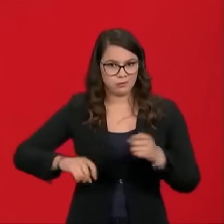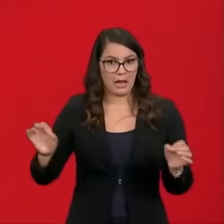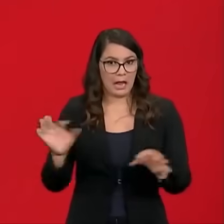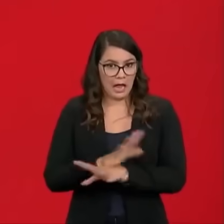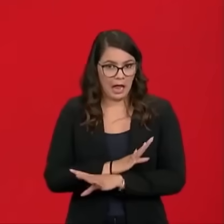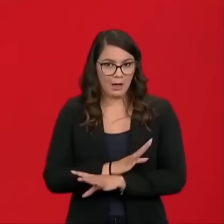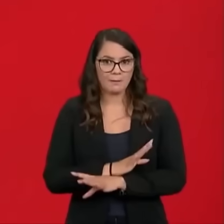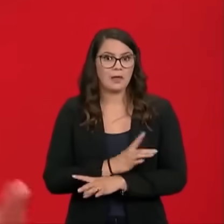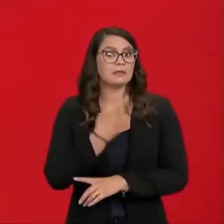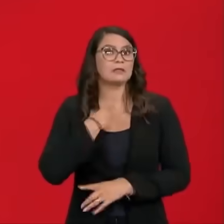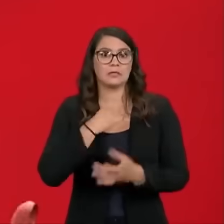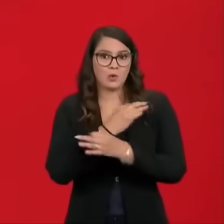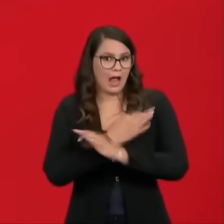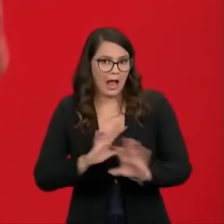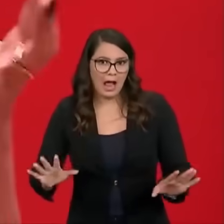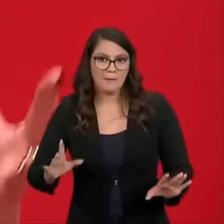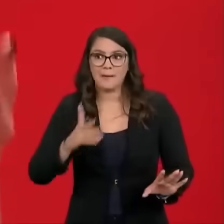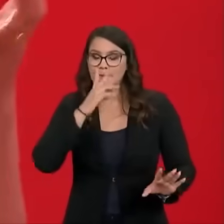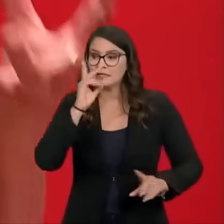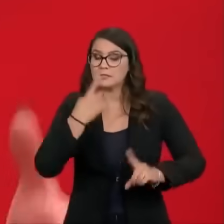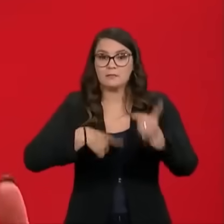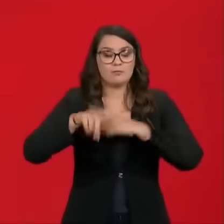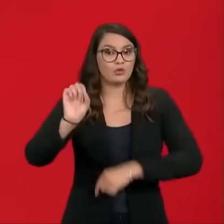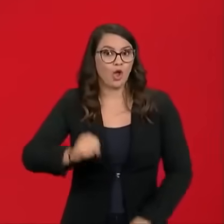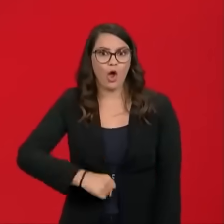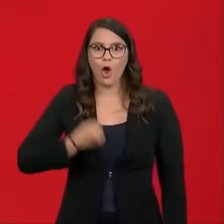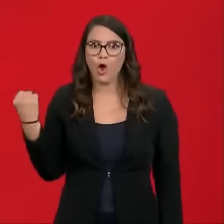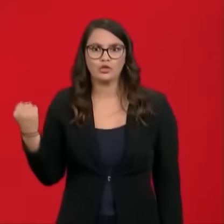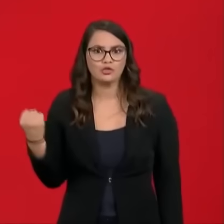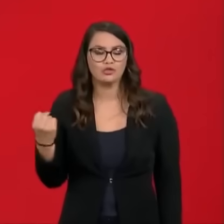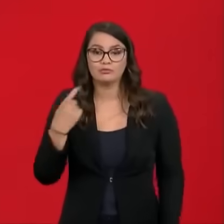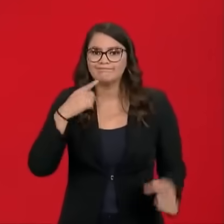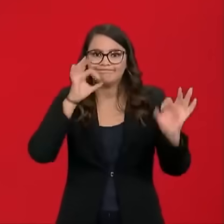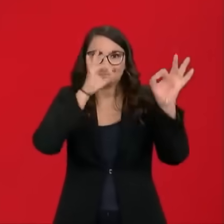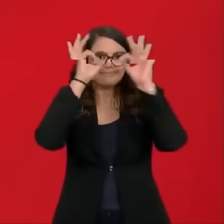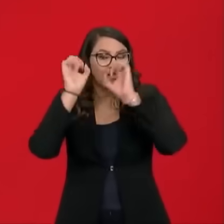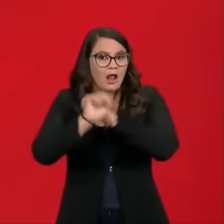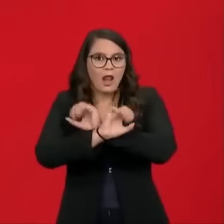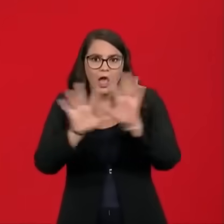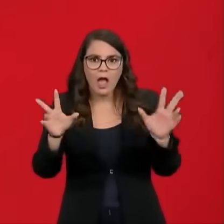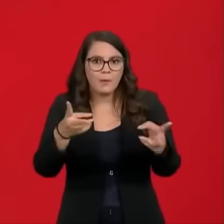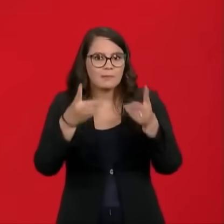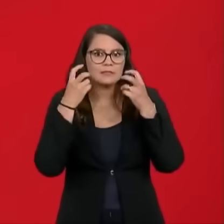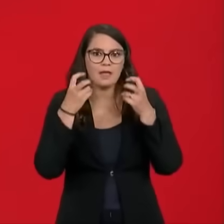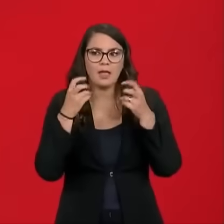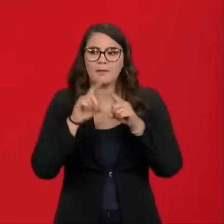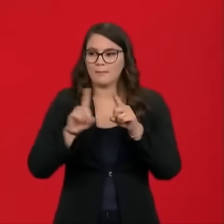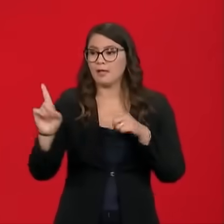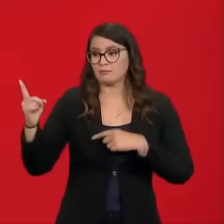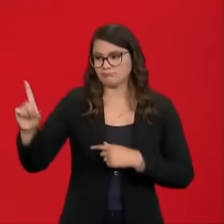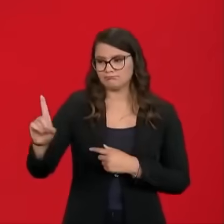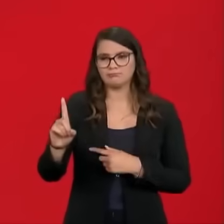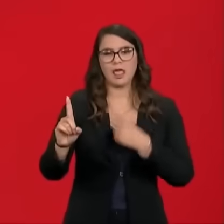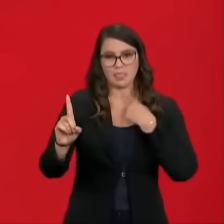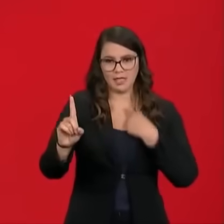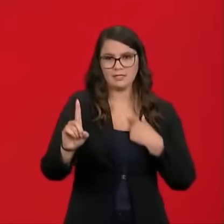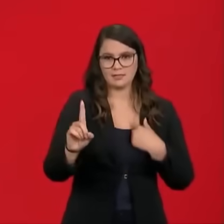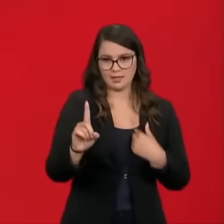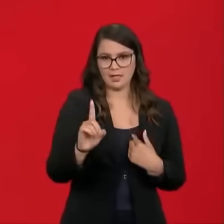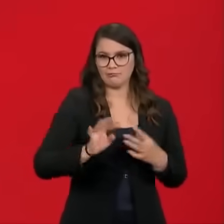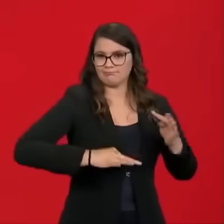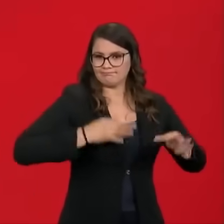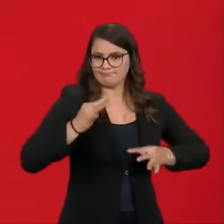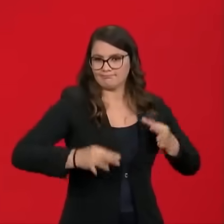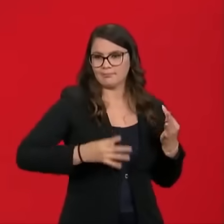passa e se transforma em ódio rapidamente se torna visível nos olhares deles mas a princípio você é o objeto de desejo ao qual eles